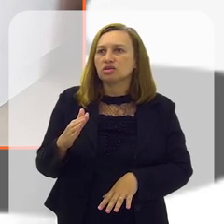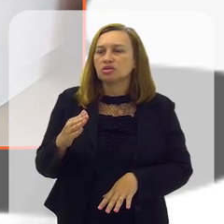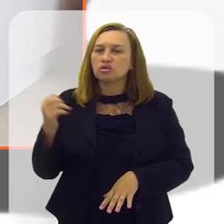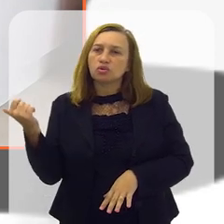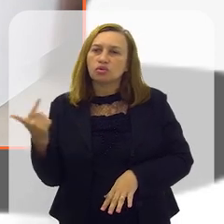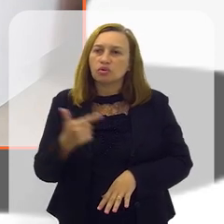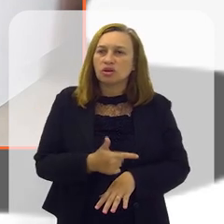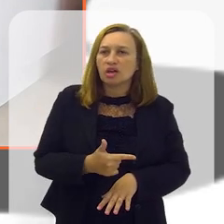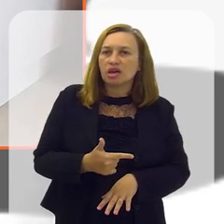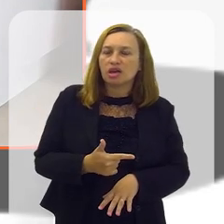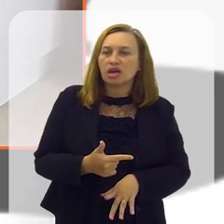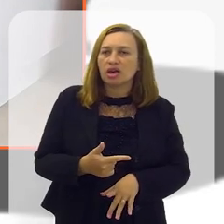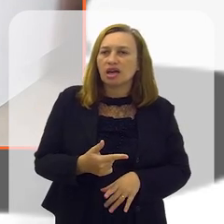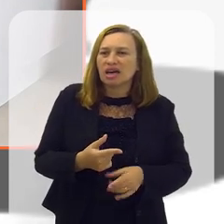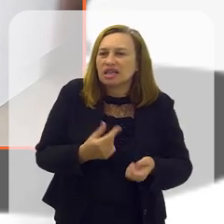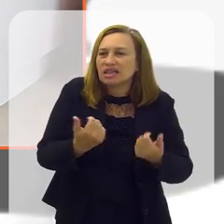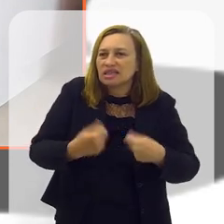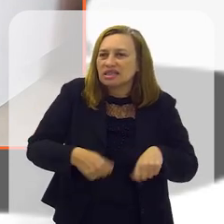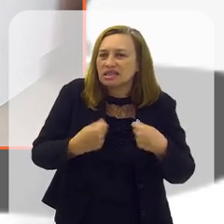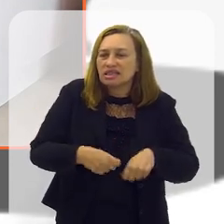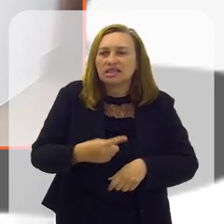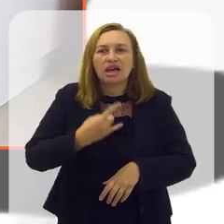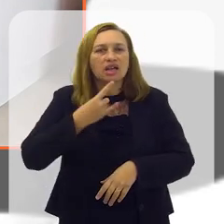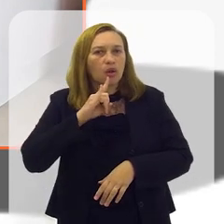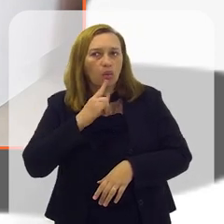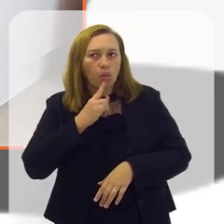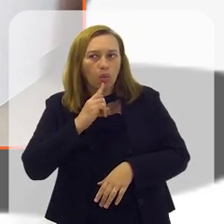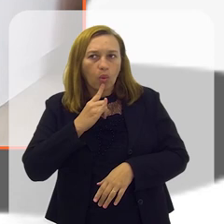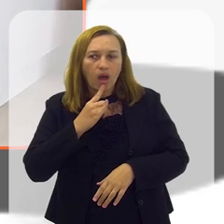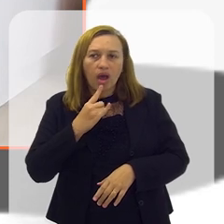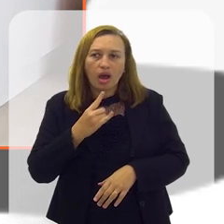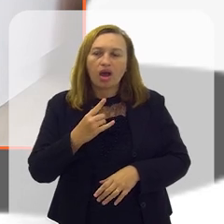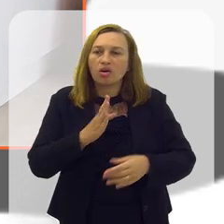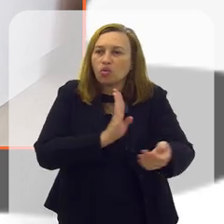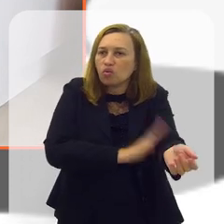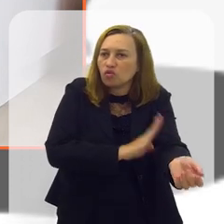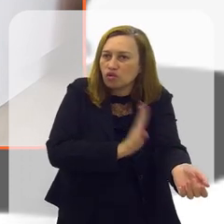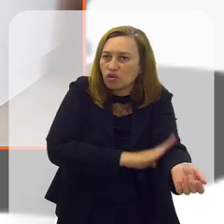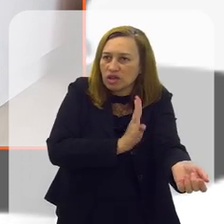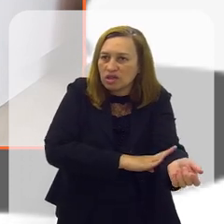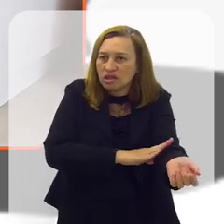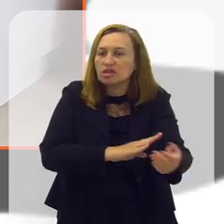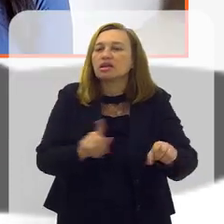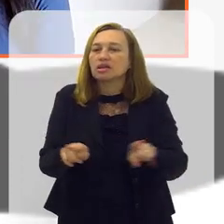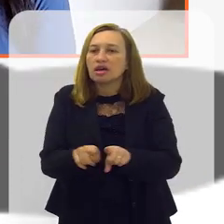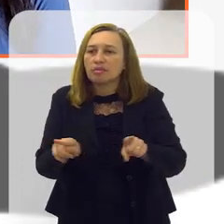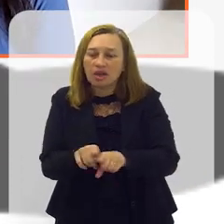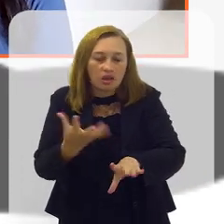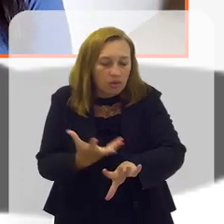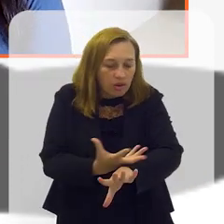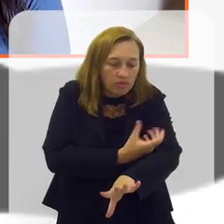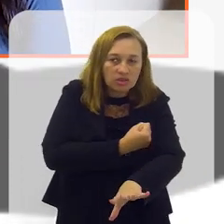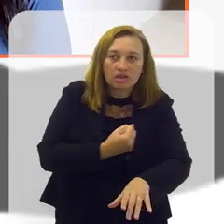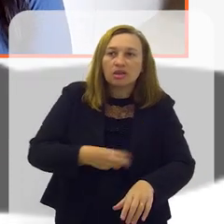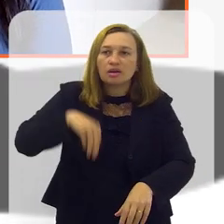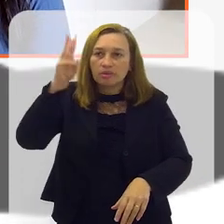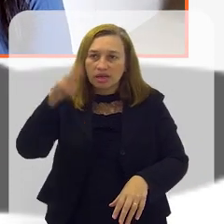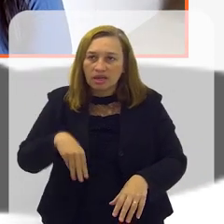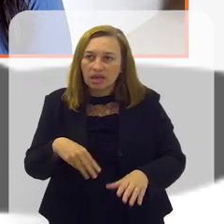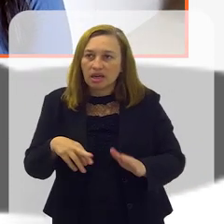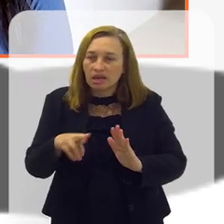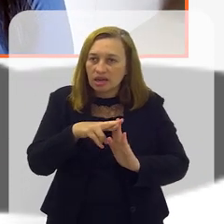da abstinência do álcool, trazendo também sobriedade emocional para quem pratica os